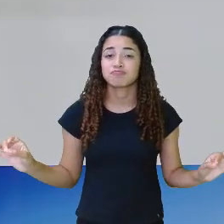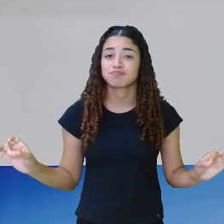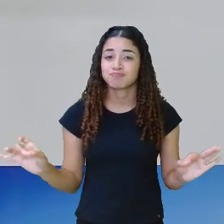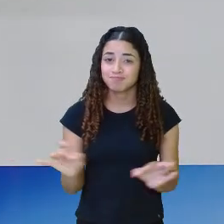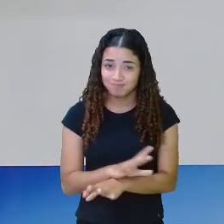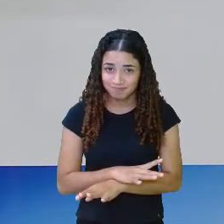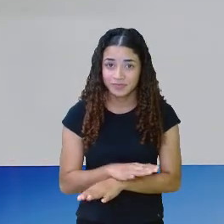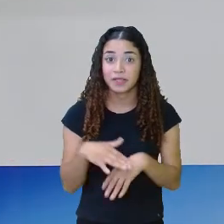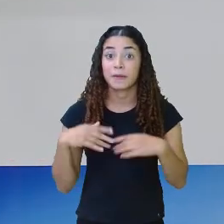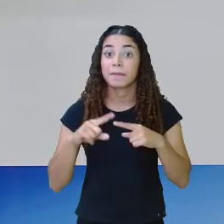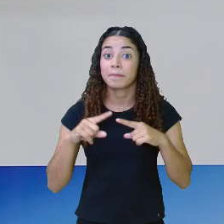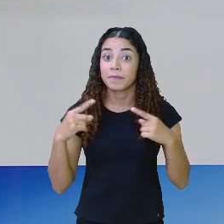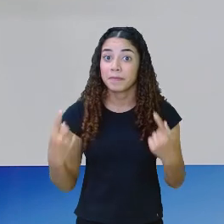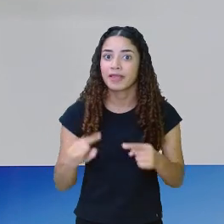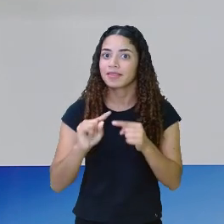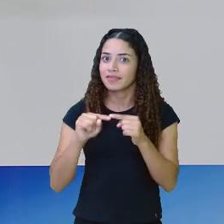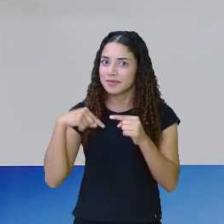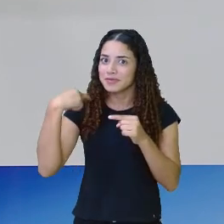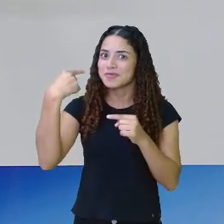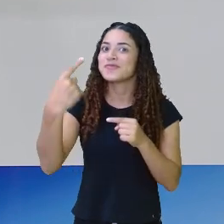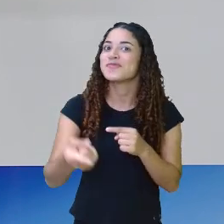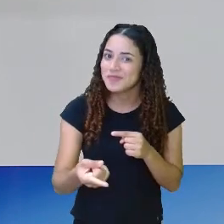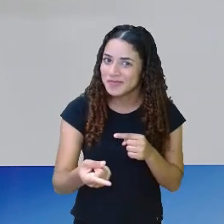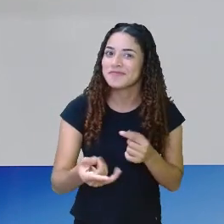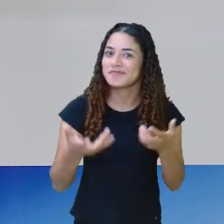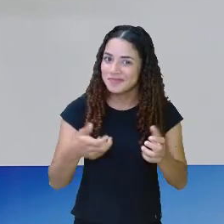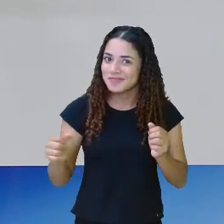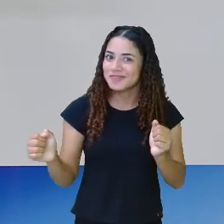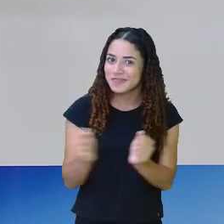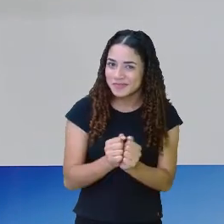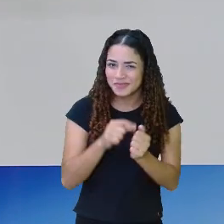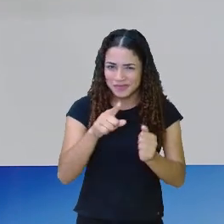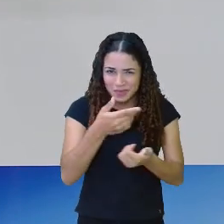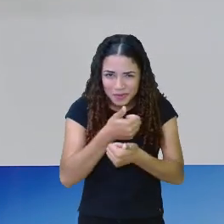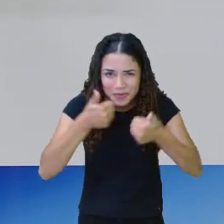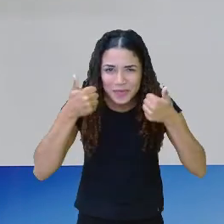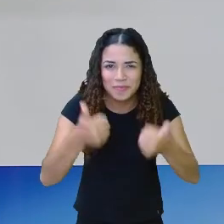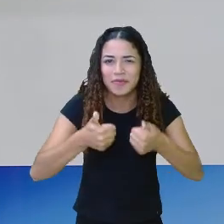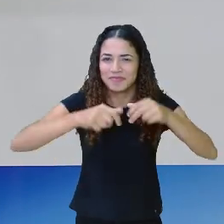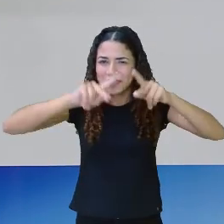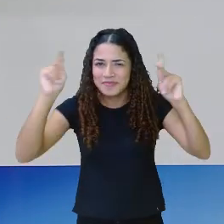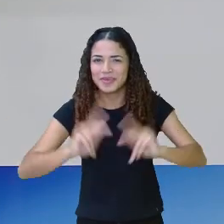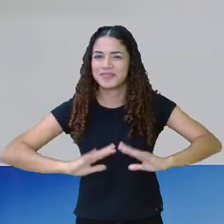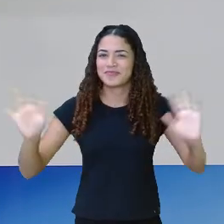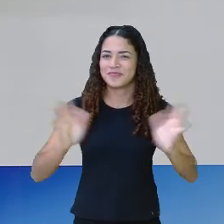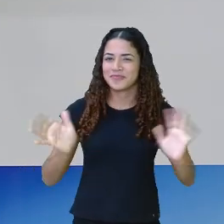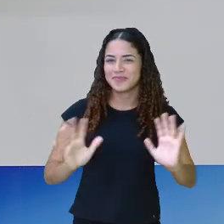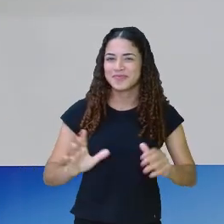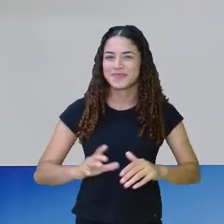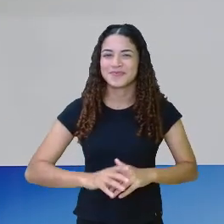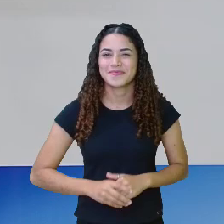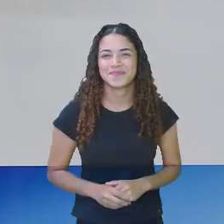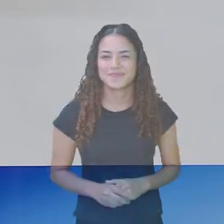mas eu conto com você numa próxima oportunidade. Fiquem bem, fiquem em paz. Tchau, tchau.